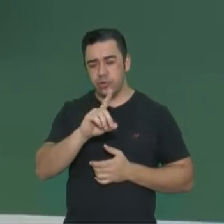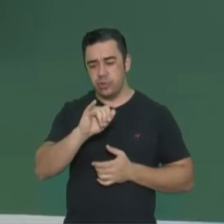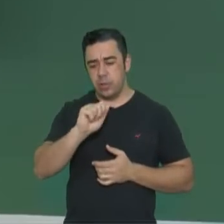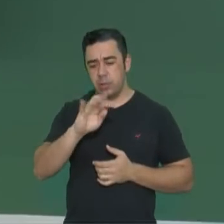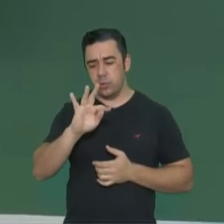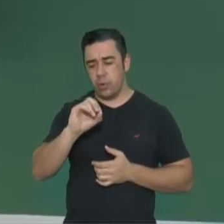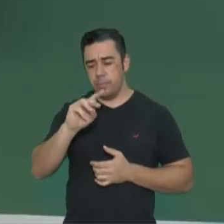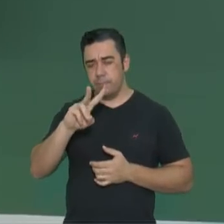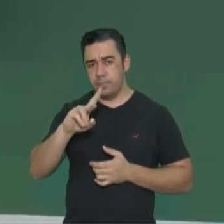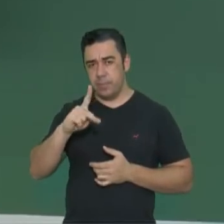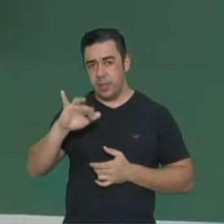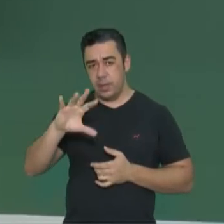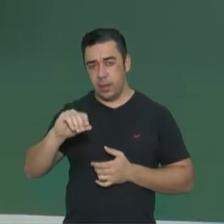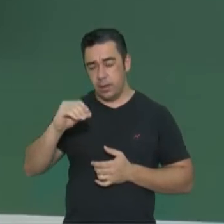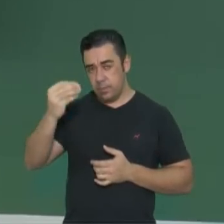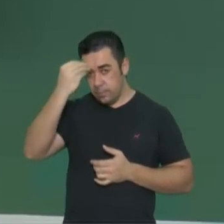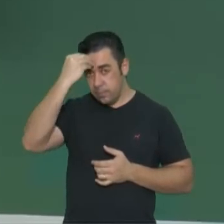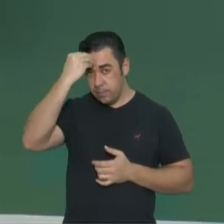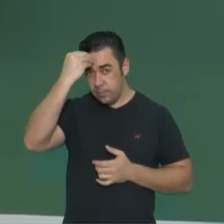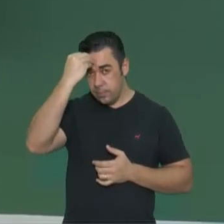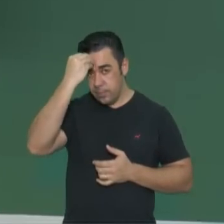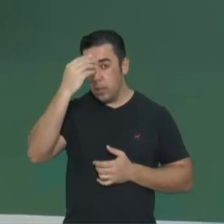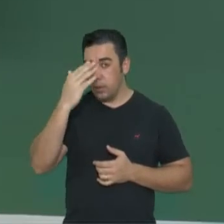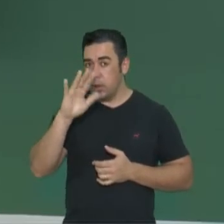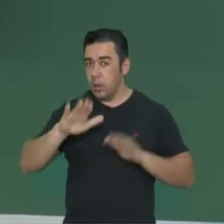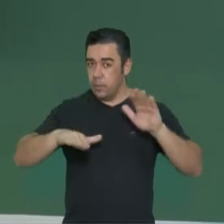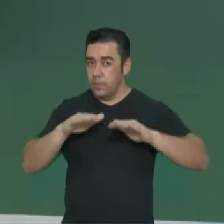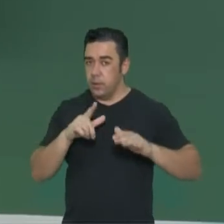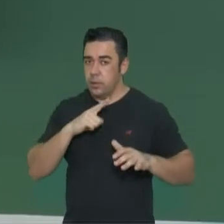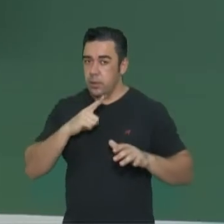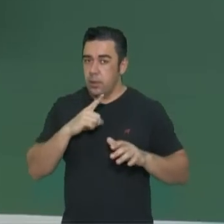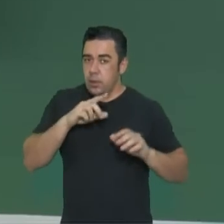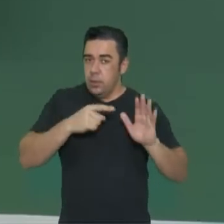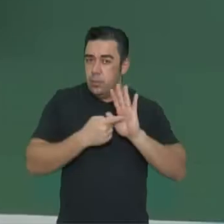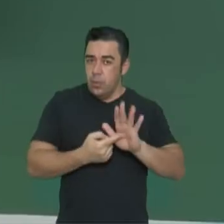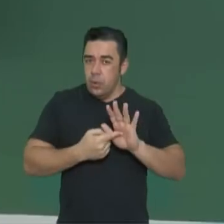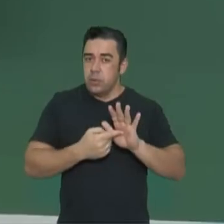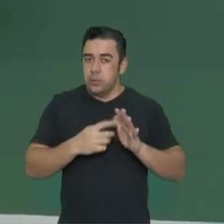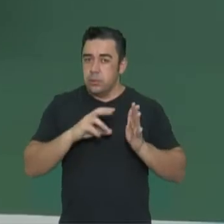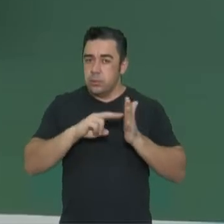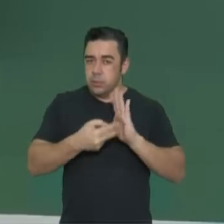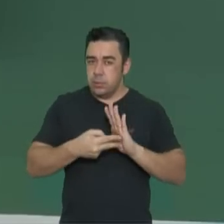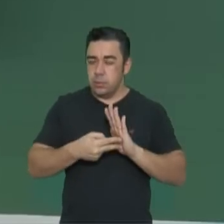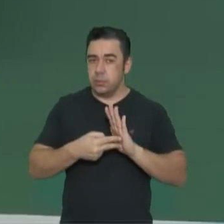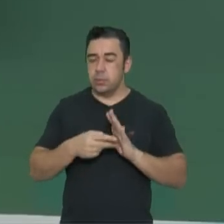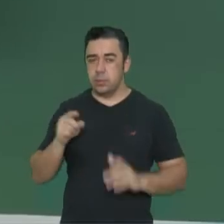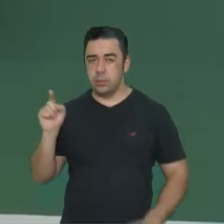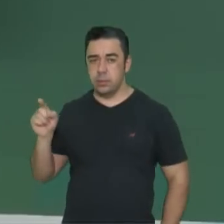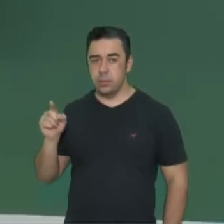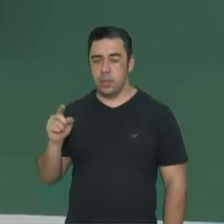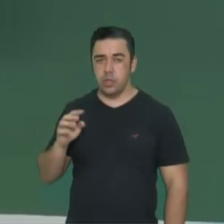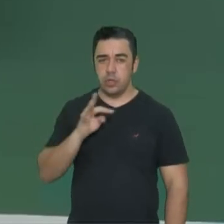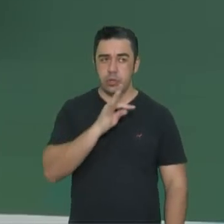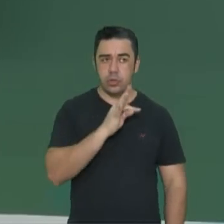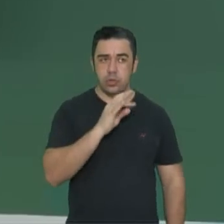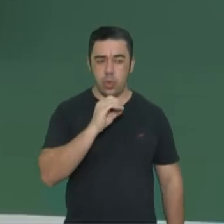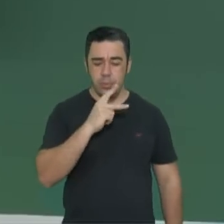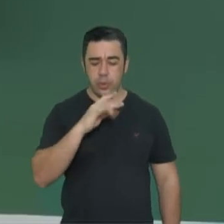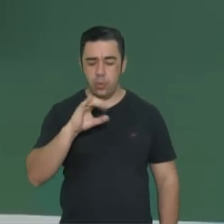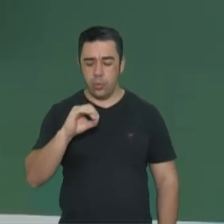vocês, guardem, pessoal, que muitos examinadores gostam de brincar com a semântica das palavras. Lembre de topos, quer dizer